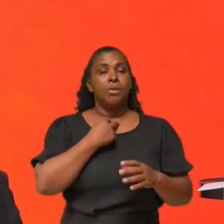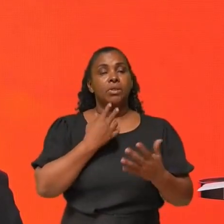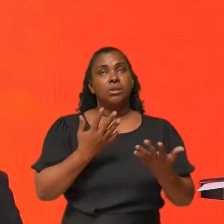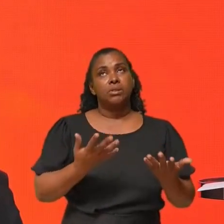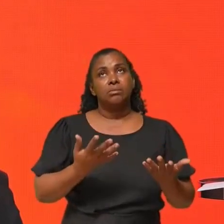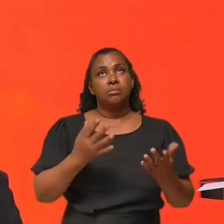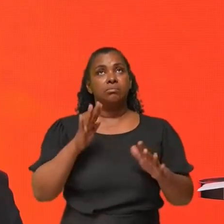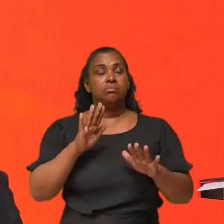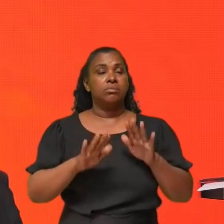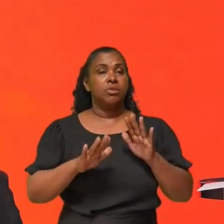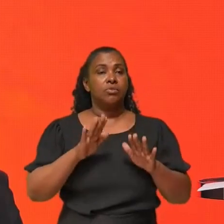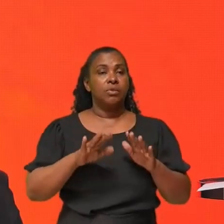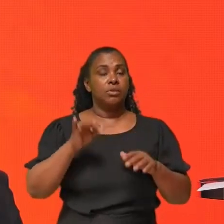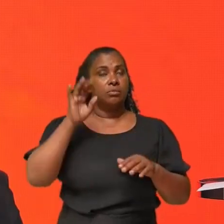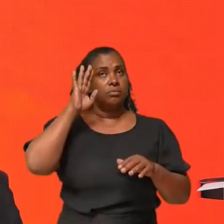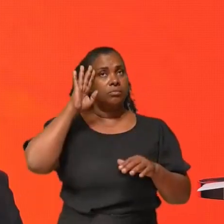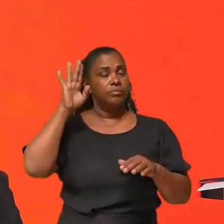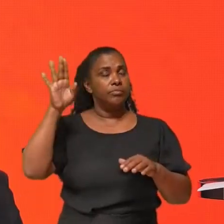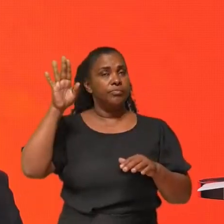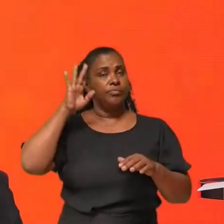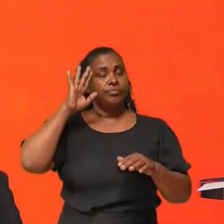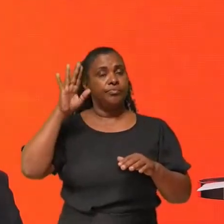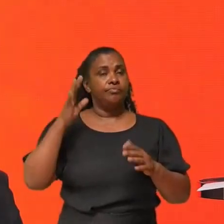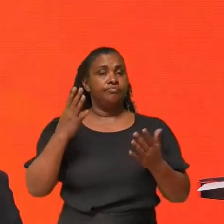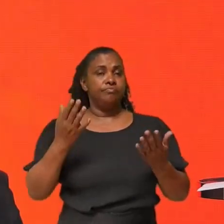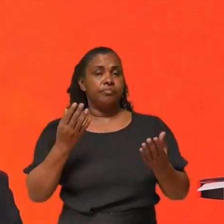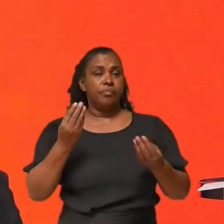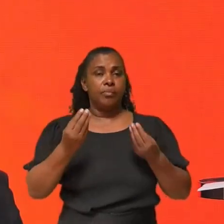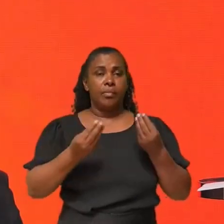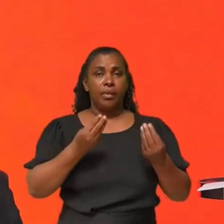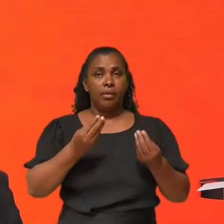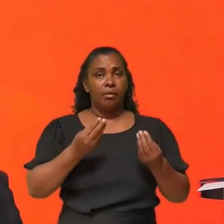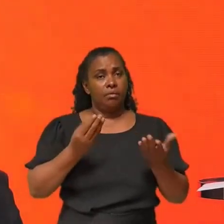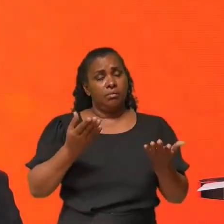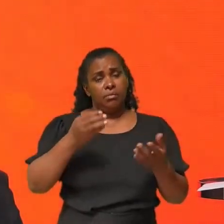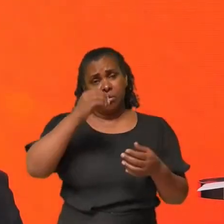tanto ingênua, talvez, de pensar que